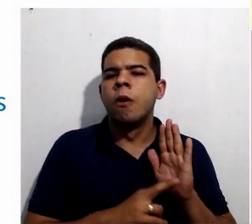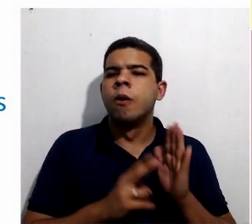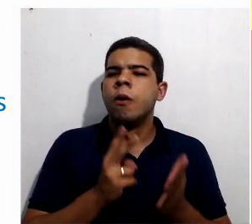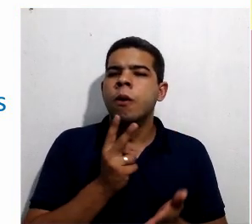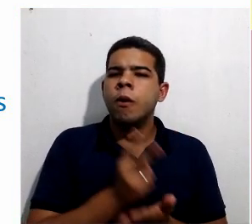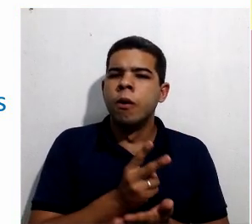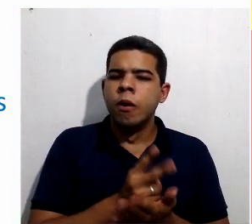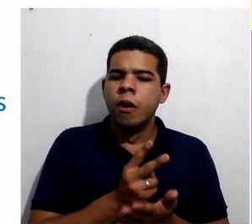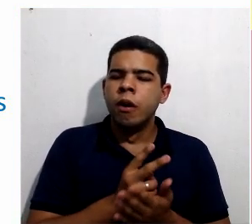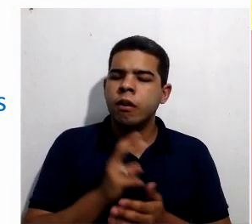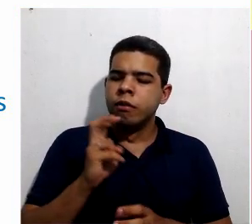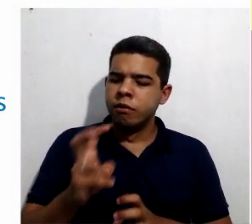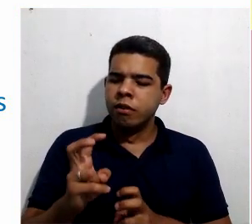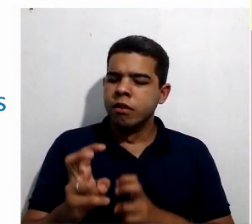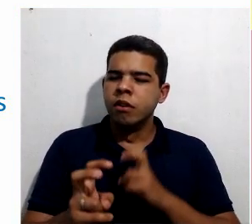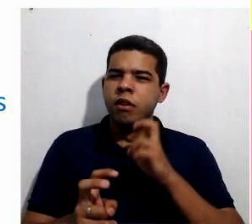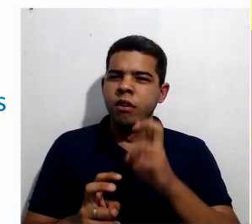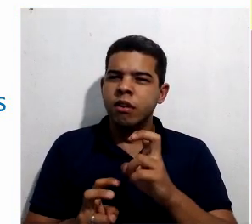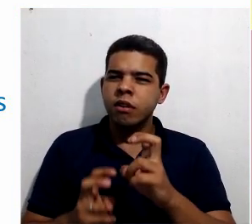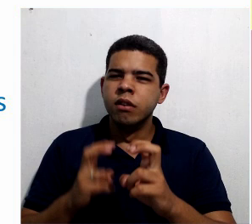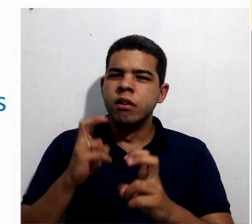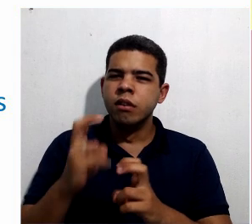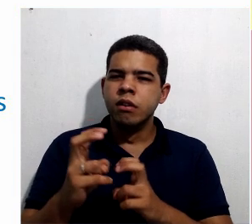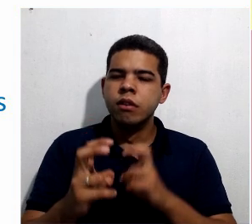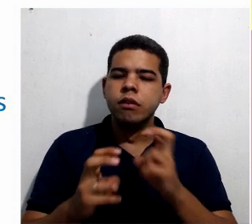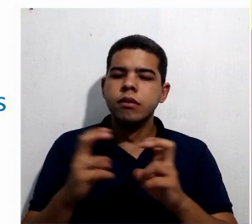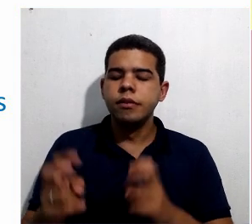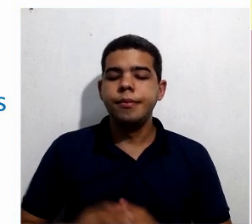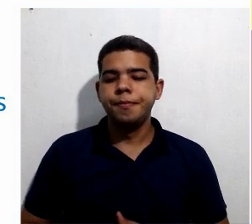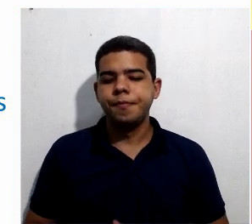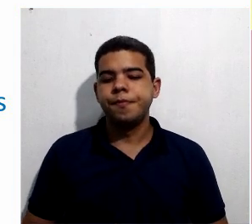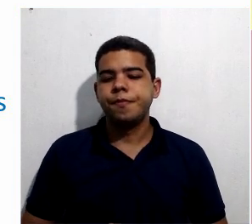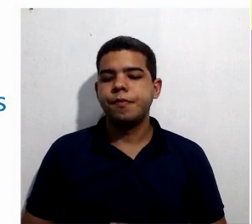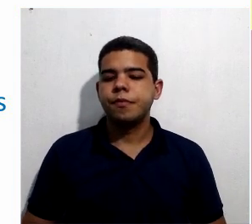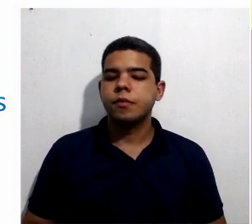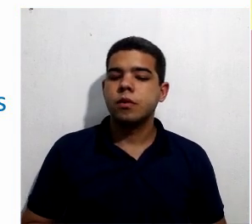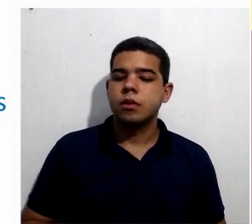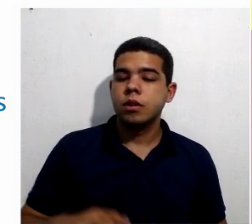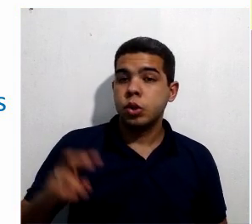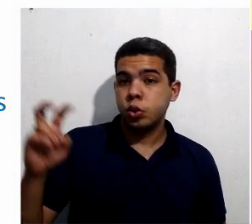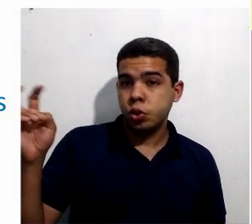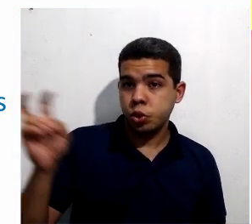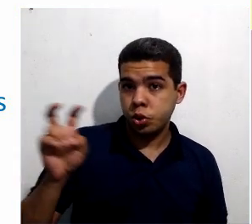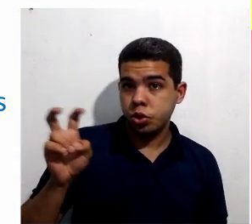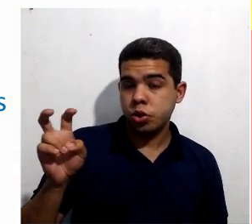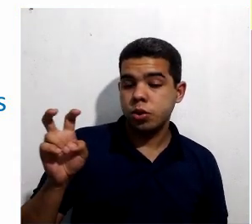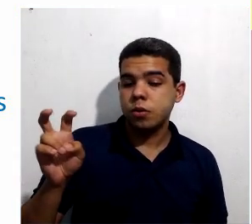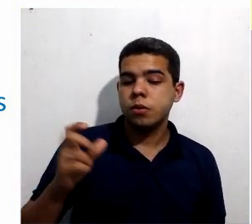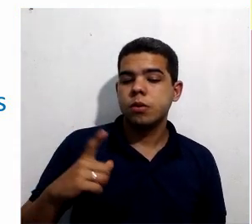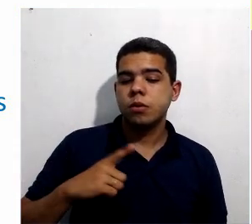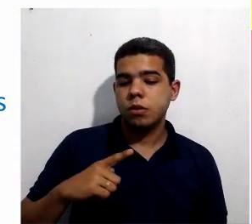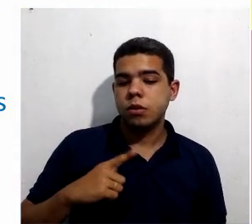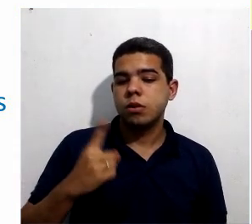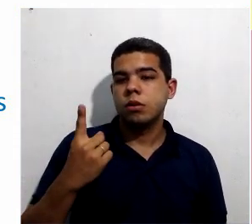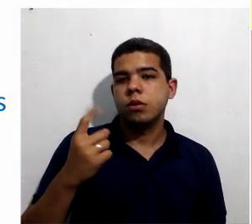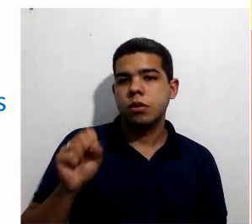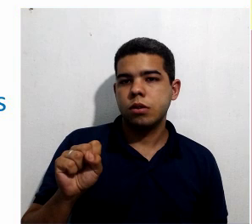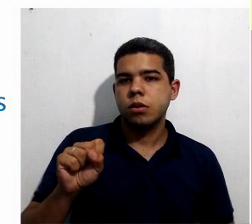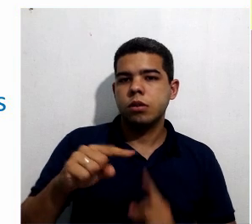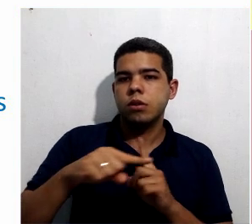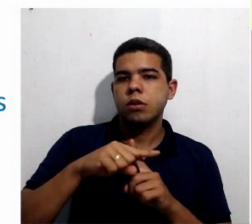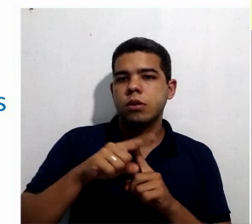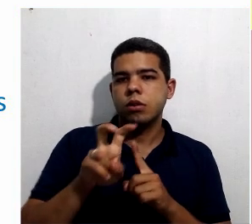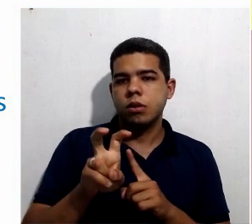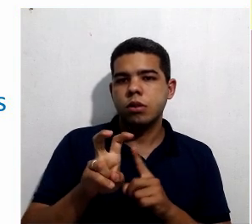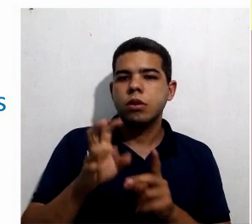sempre adicionar 5 ao termo anterior. Assim, o quinto termo da sequência vai ser